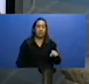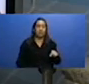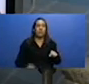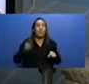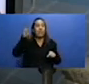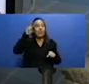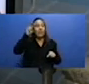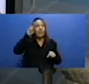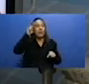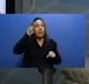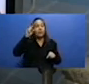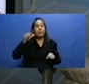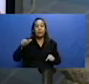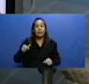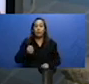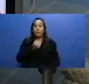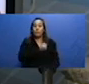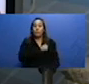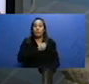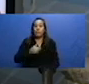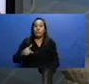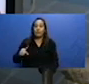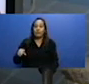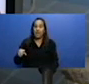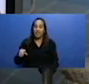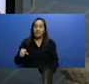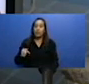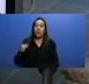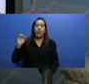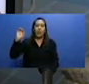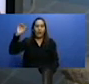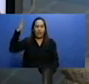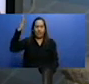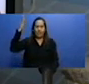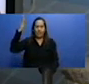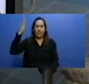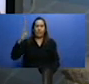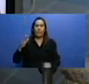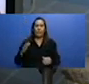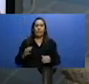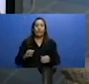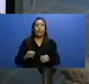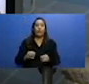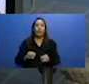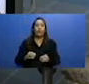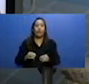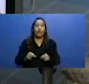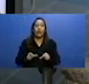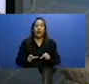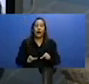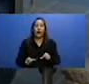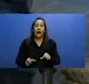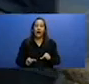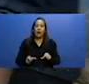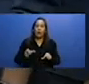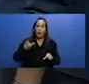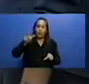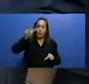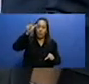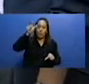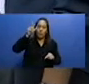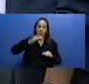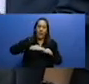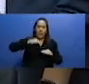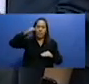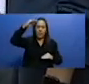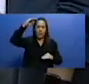Lembra que o 7 foi o campeão de possibilidades? Então, no gráfico, a coluna dele será maior. Porque para